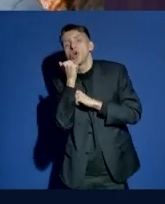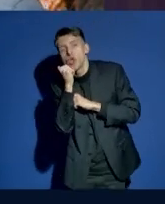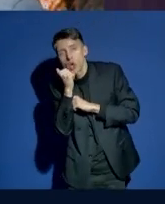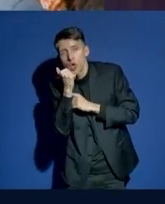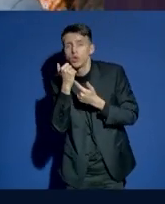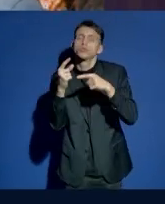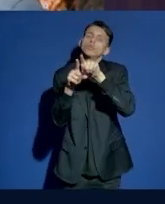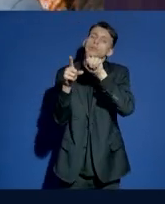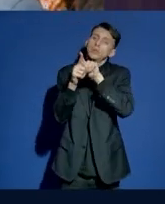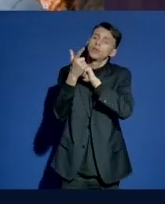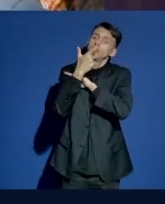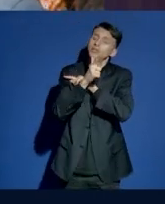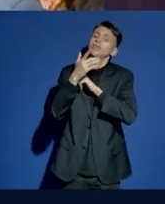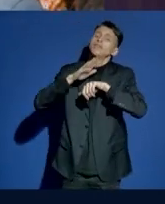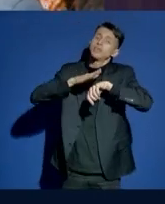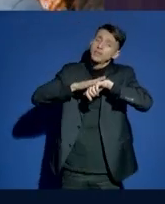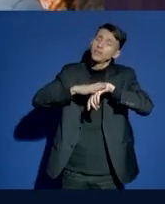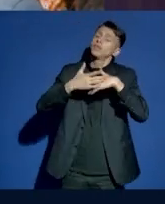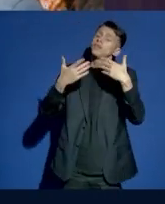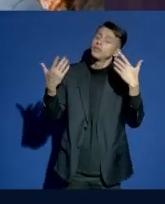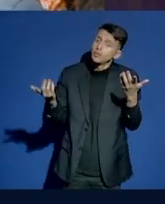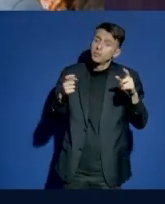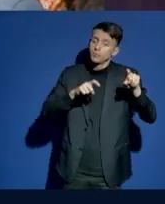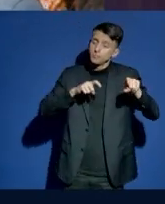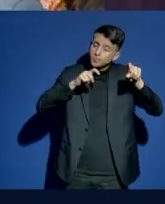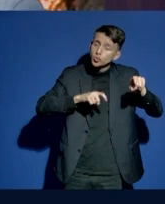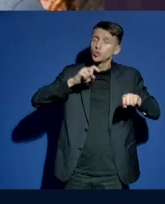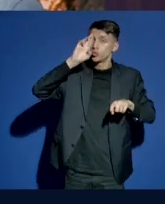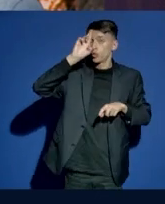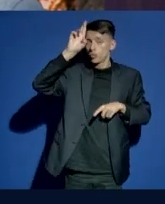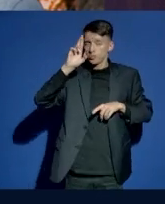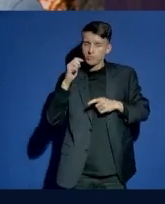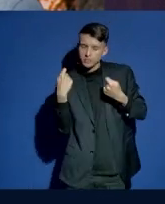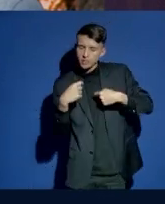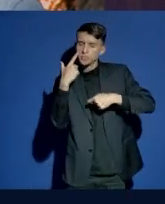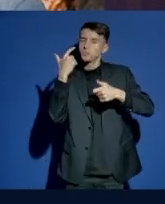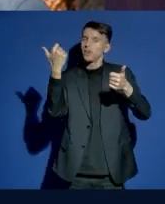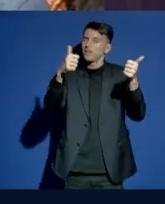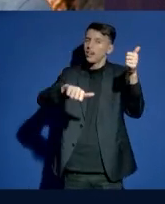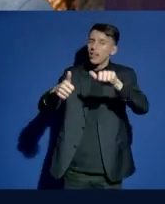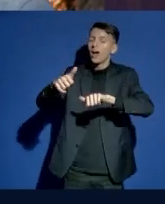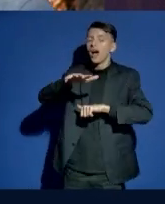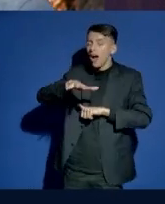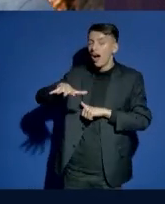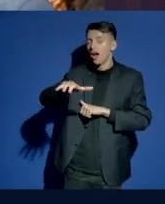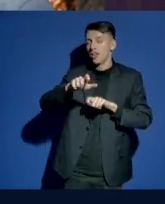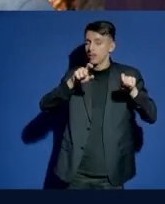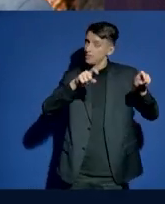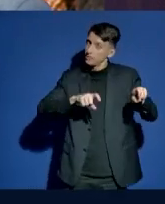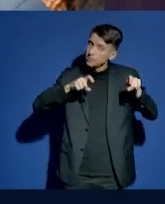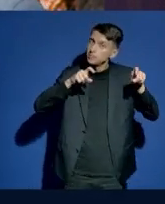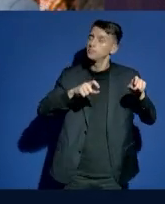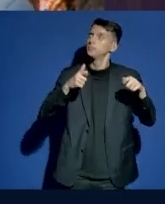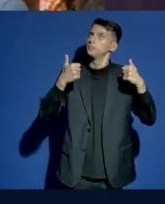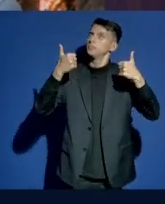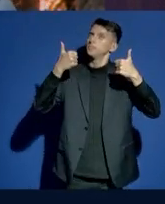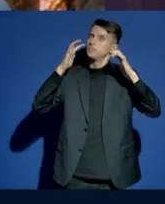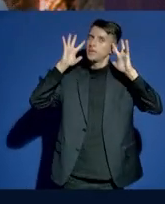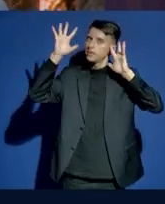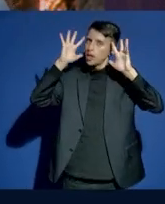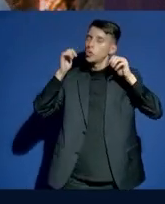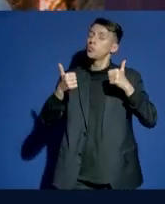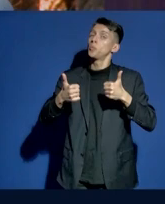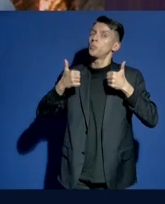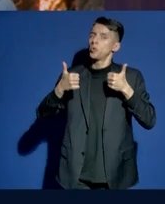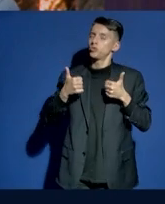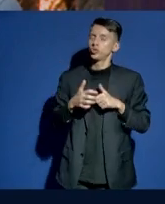vegetal, para o agricultor. Então, esses fatores, né, fazem com que a gente olhe para esse mercado de uma maneira super positiva, porque a